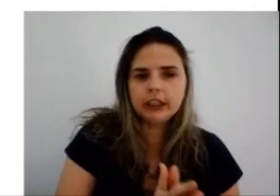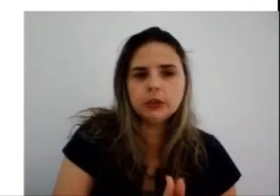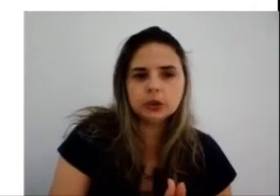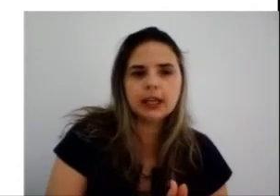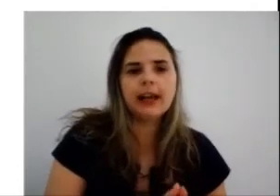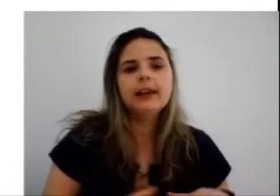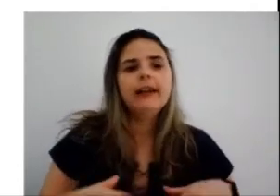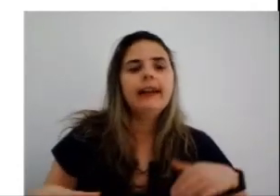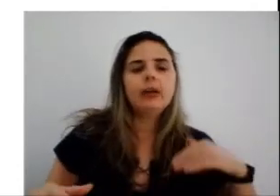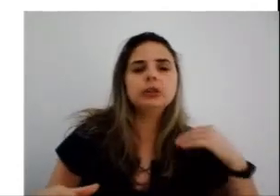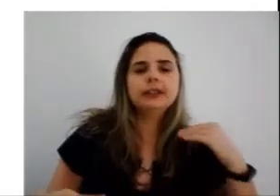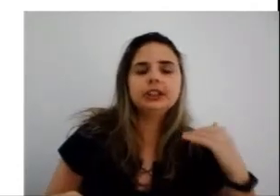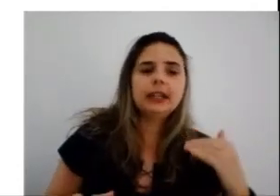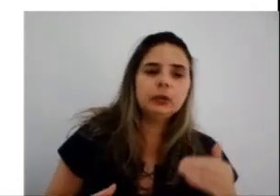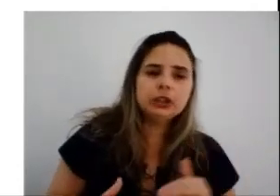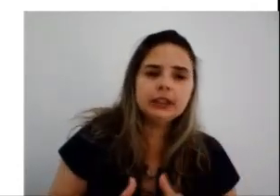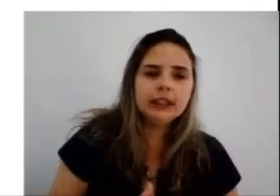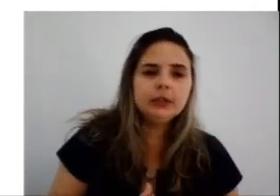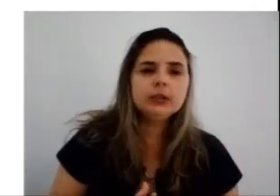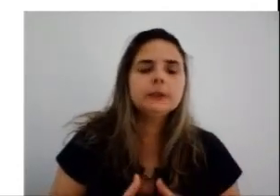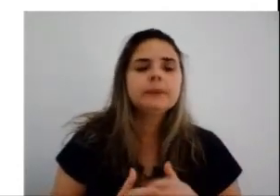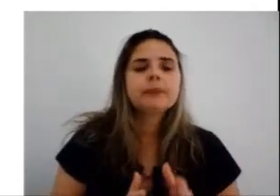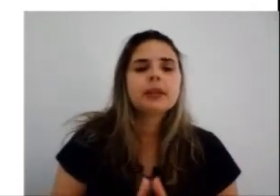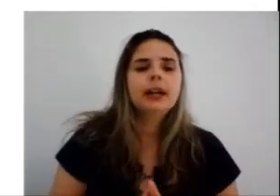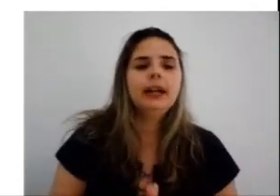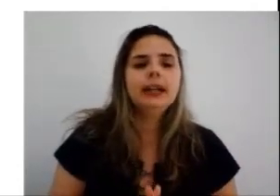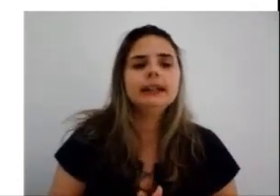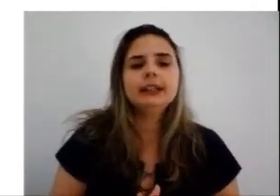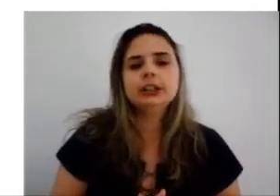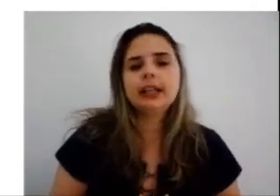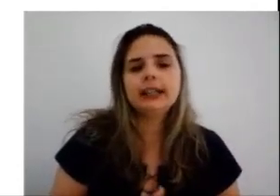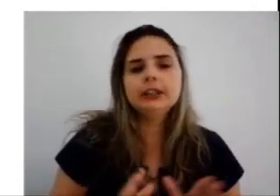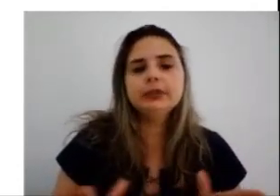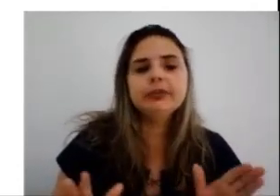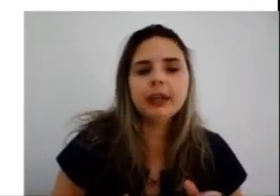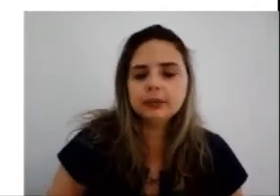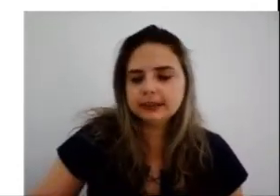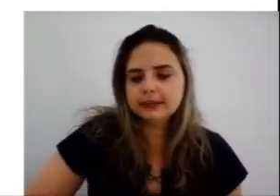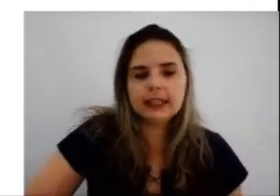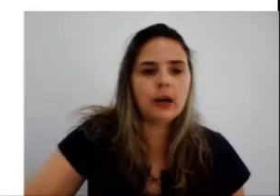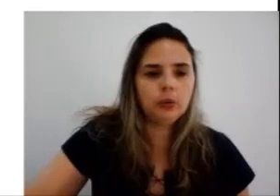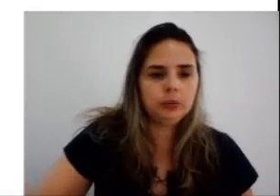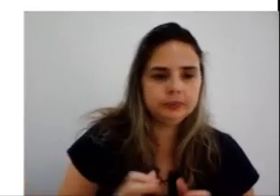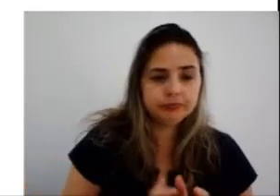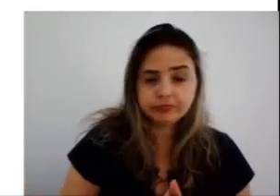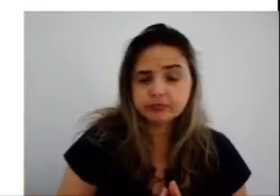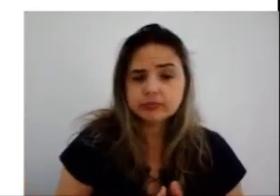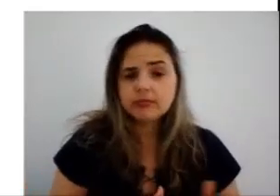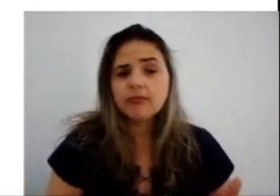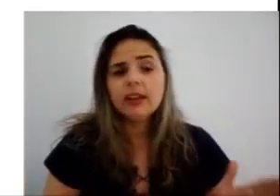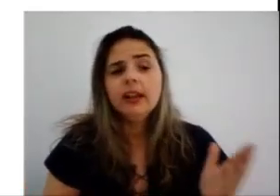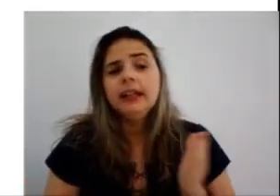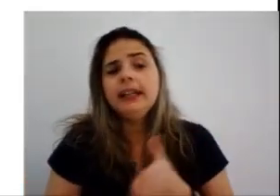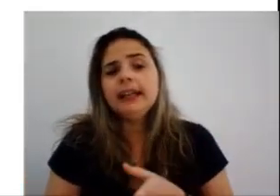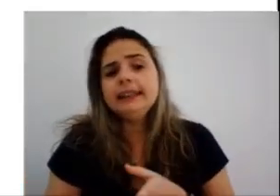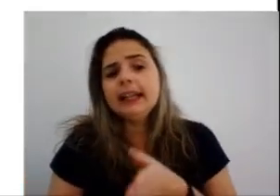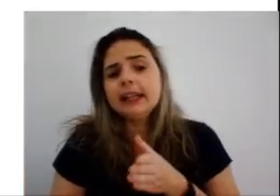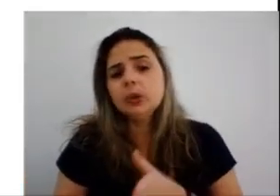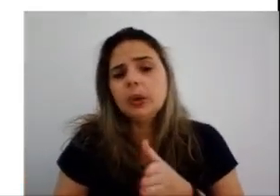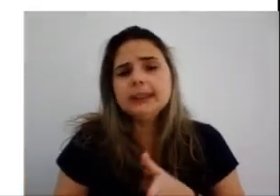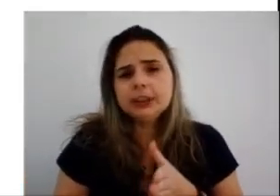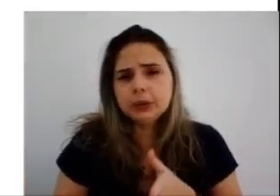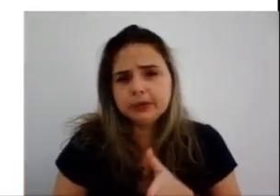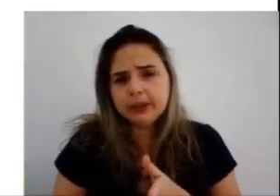dos trilhos, tá? É quando vai chegar os trilhos da estrada de ferro central. E aí,